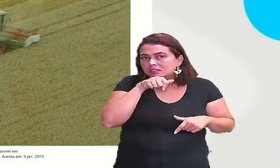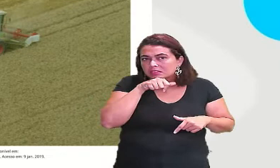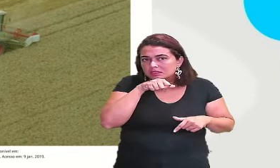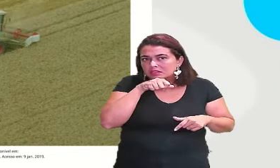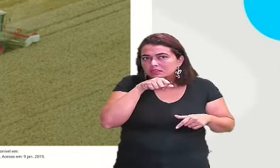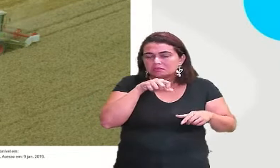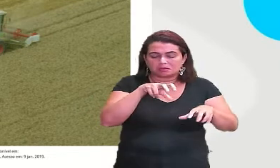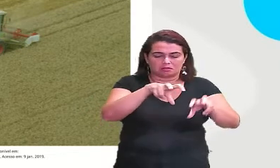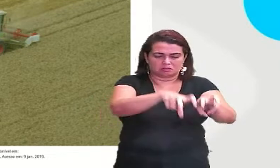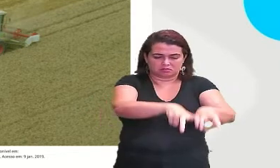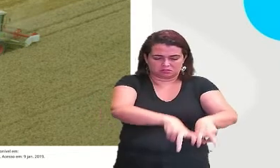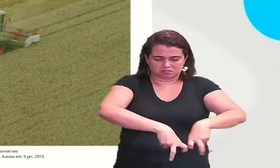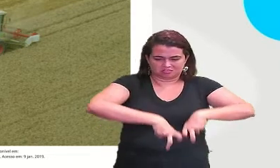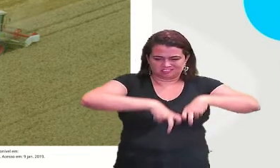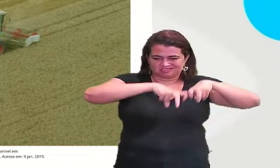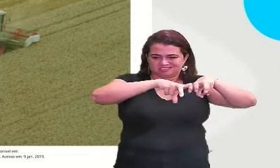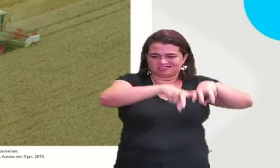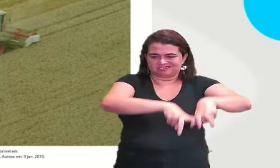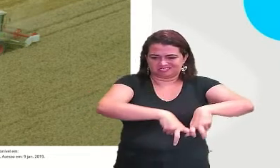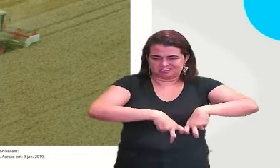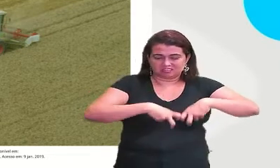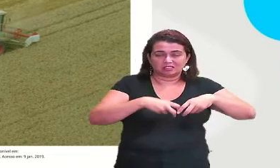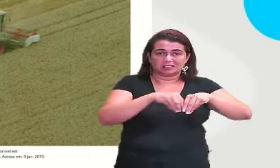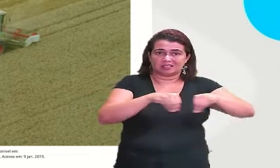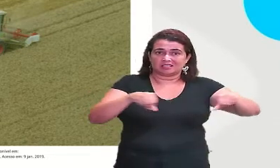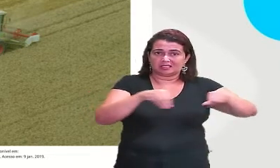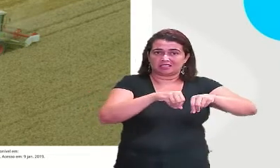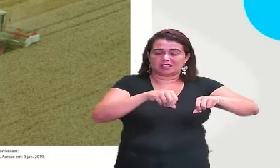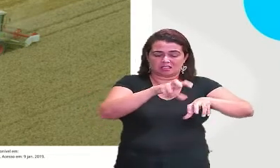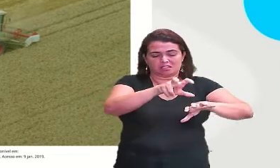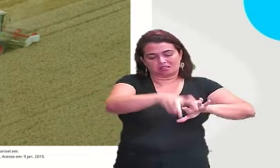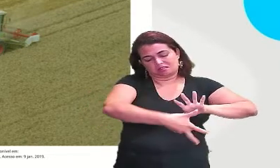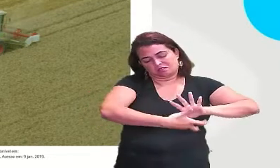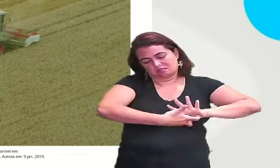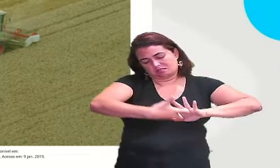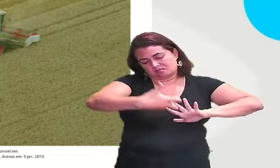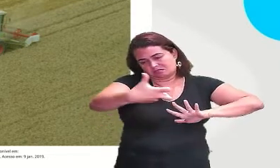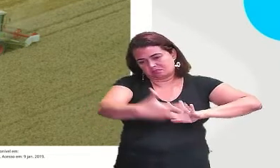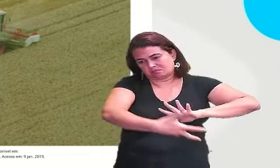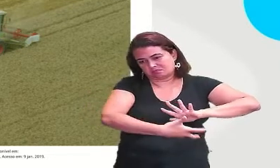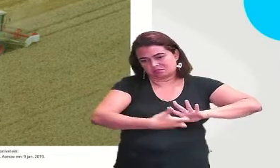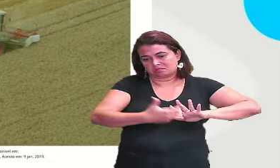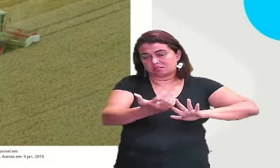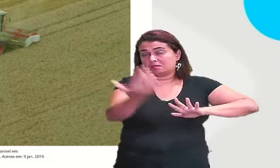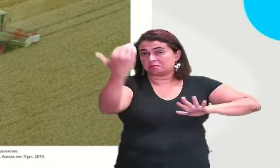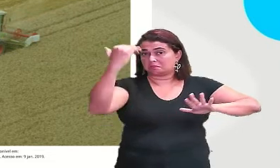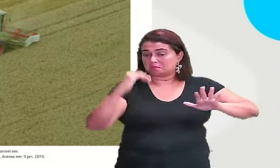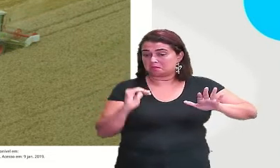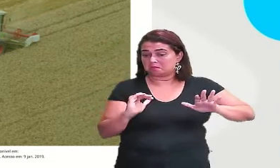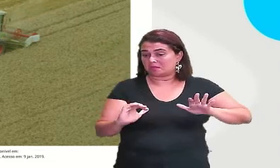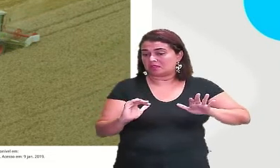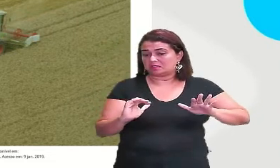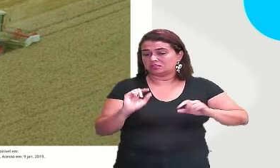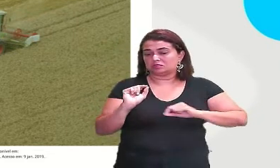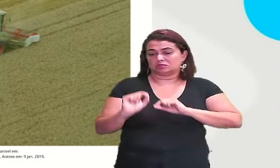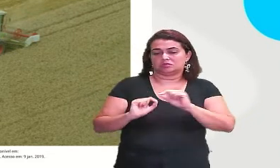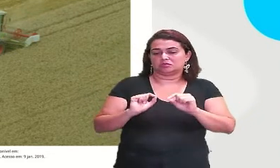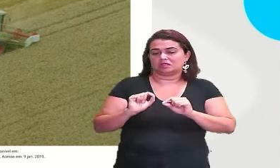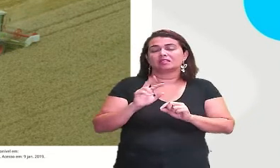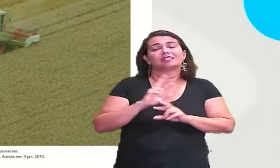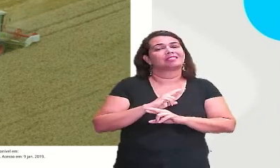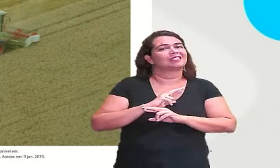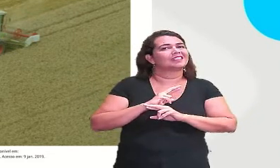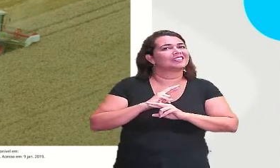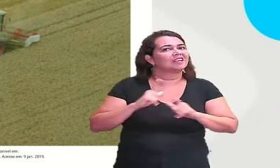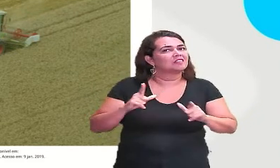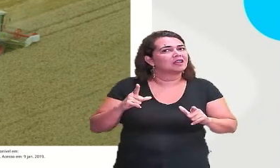um arado para poder arar a terra, certo? E olha a segunda imagem mais embaixo, que tem aí já